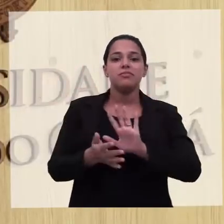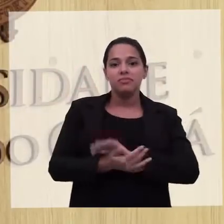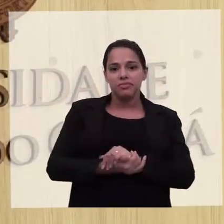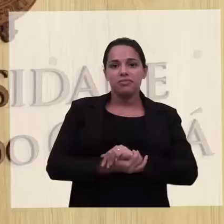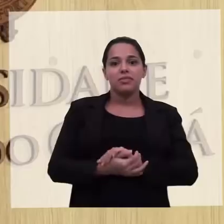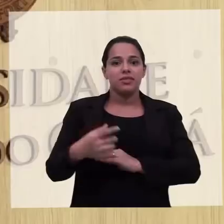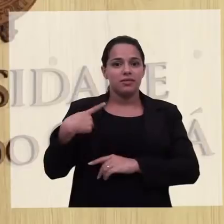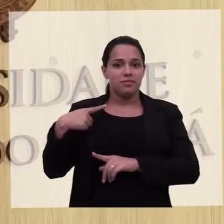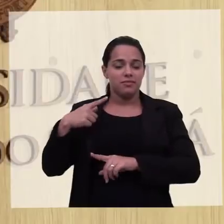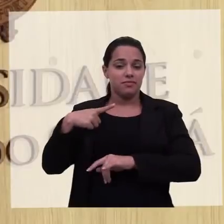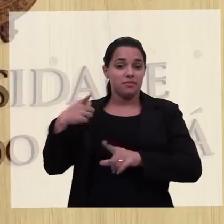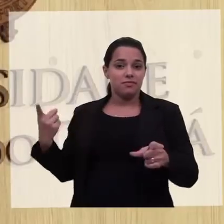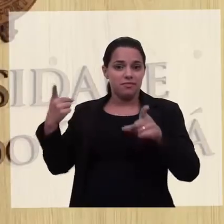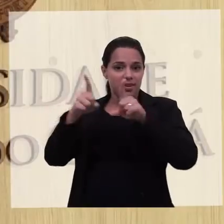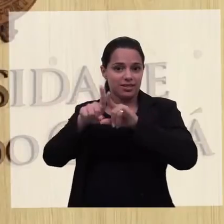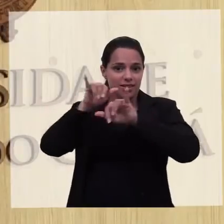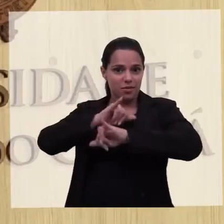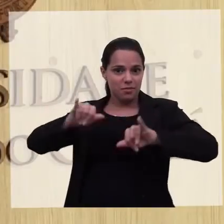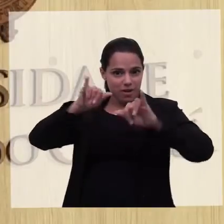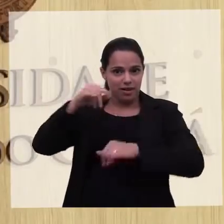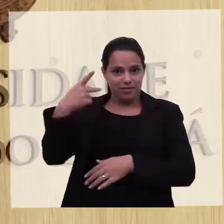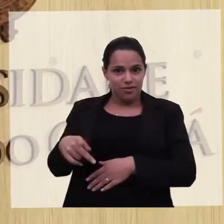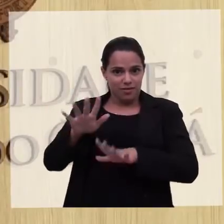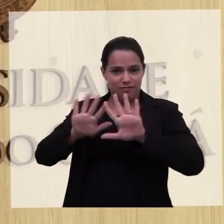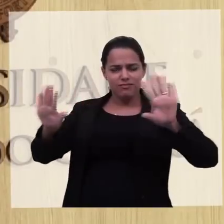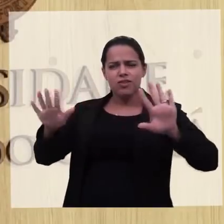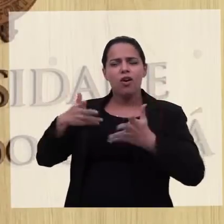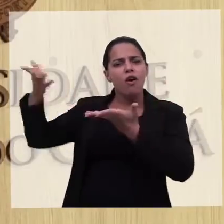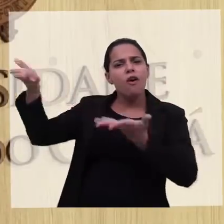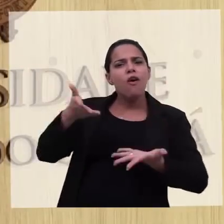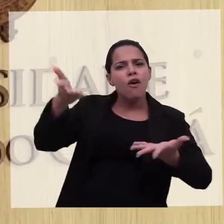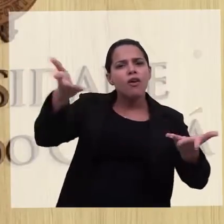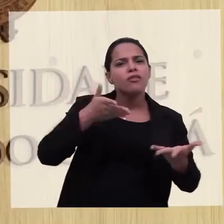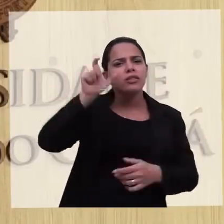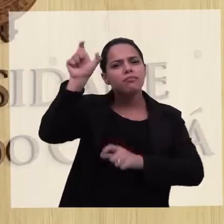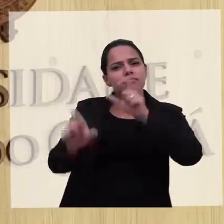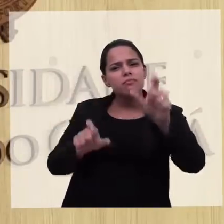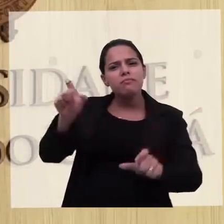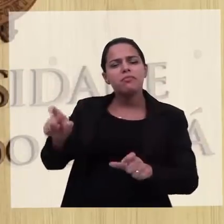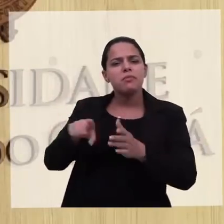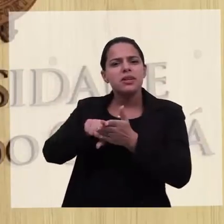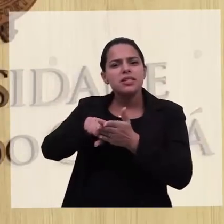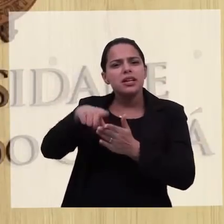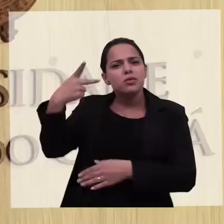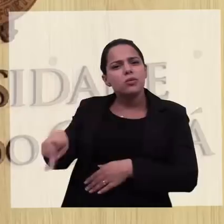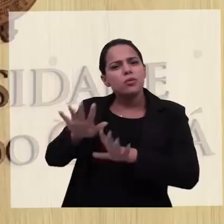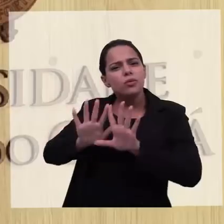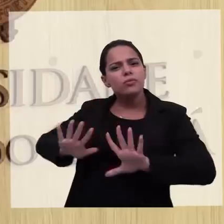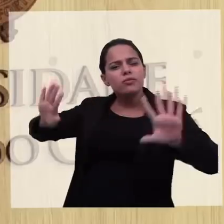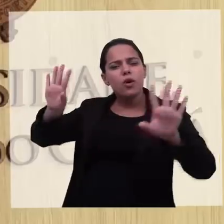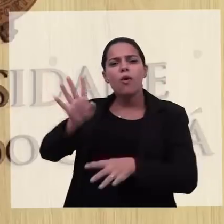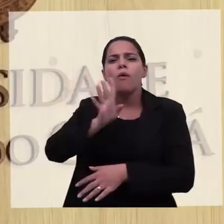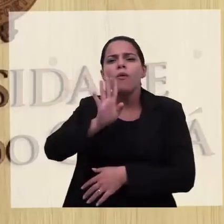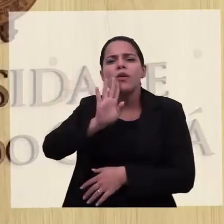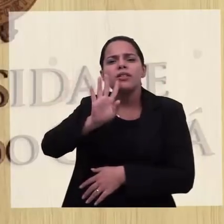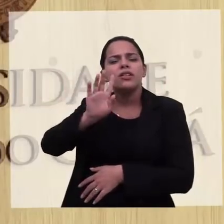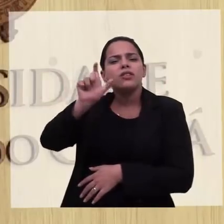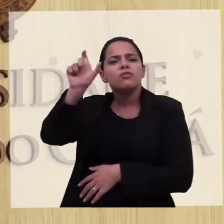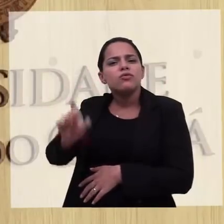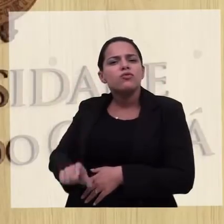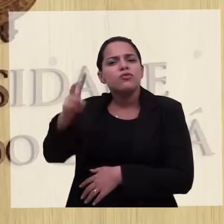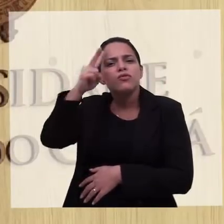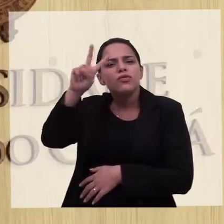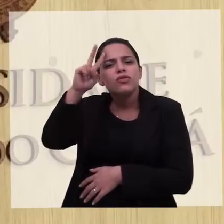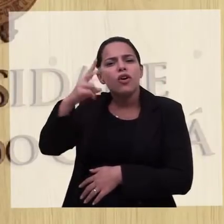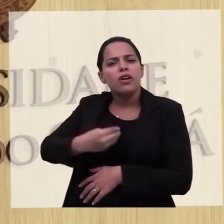Coordenadoria de Comunicação Social e Marketing Institucional. Aqui nós recebemos grandes pesquisadores da universidade e conhecemos suas